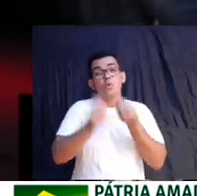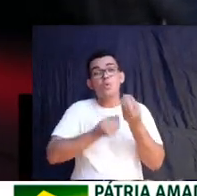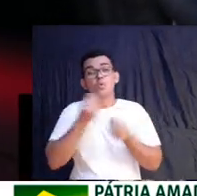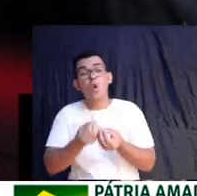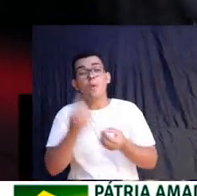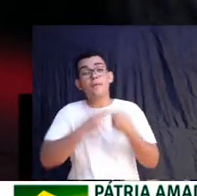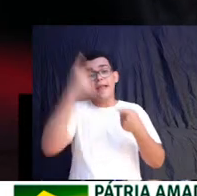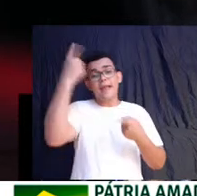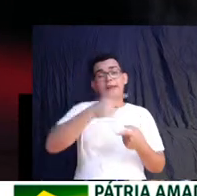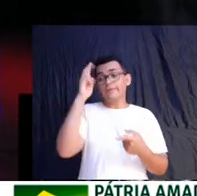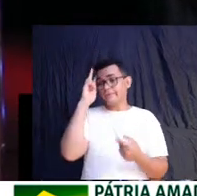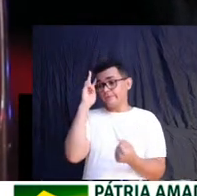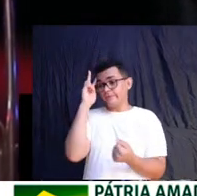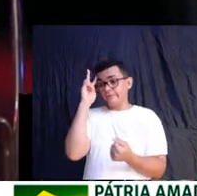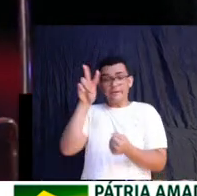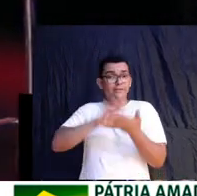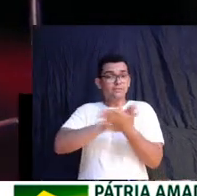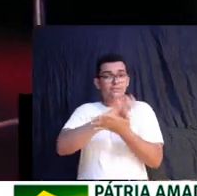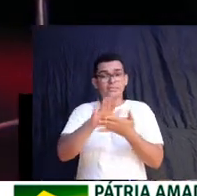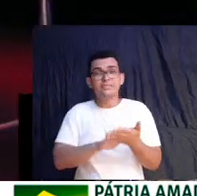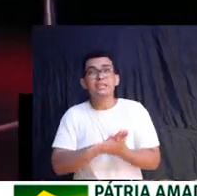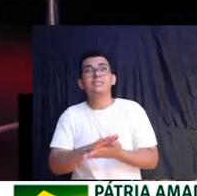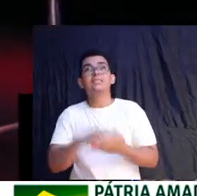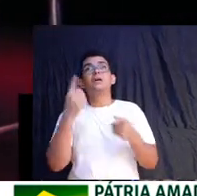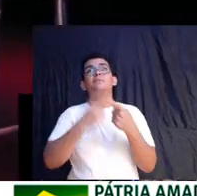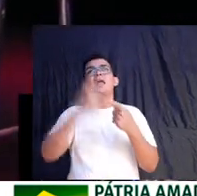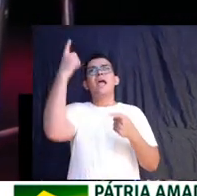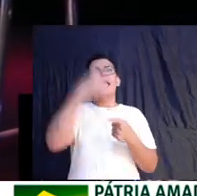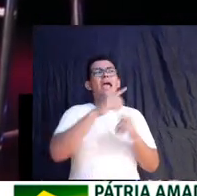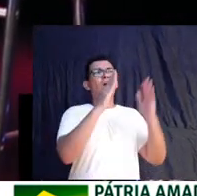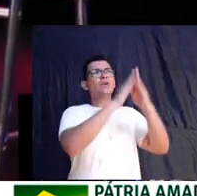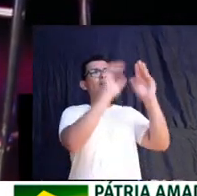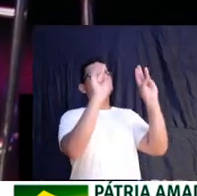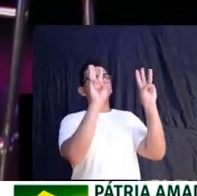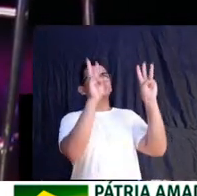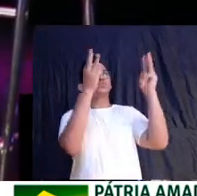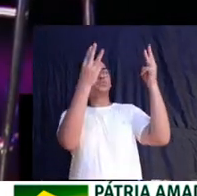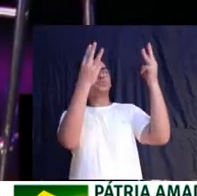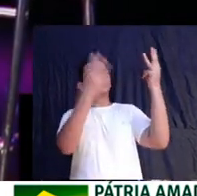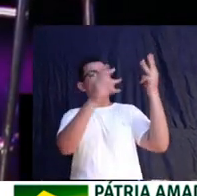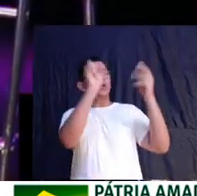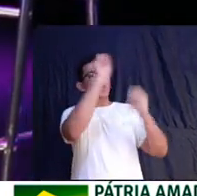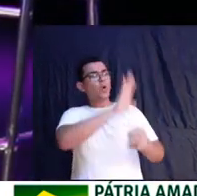que estou em uma boate aqui na zona sul.